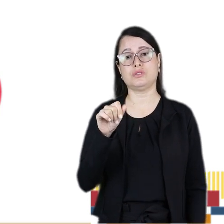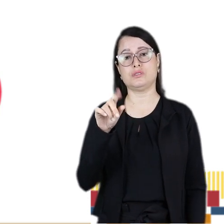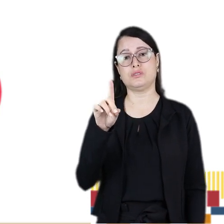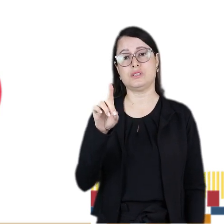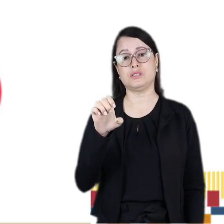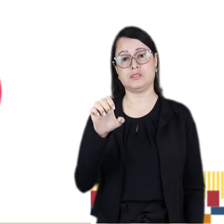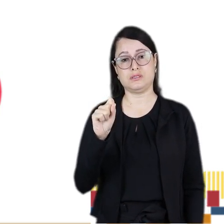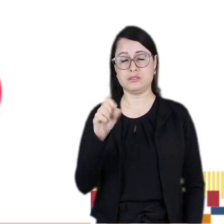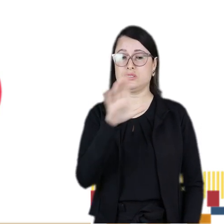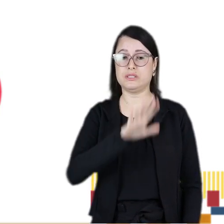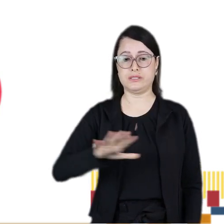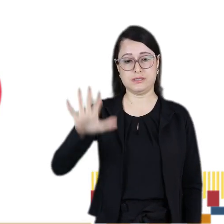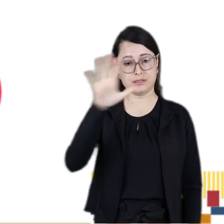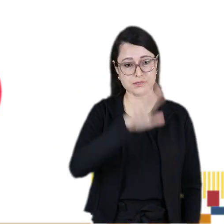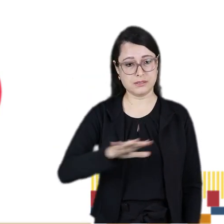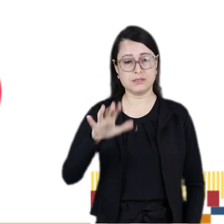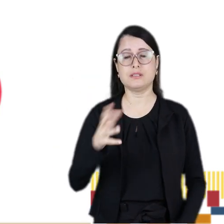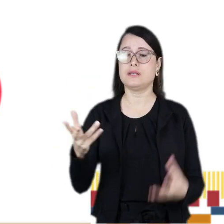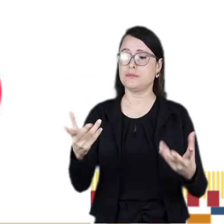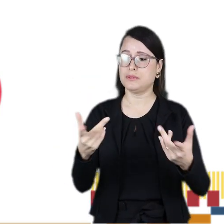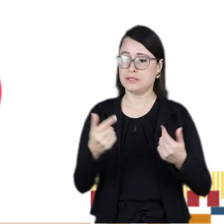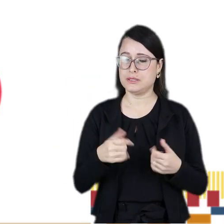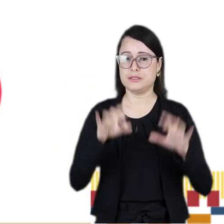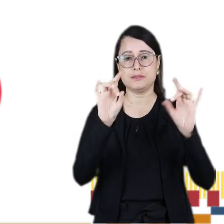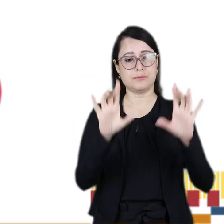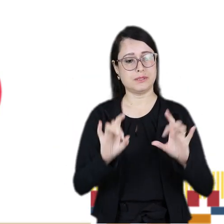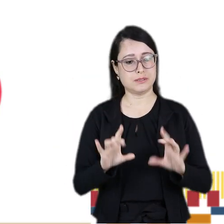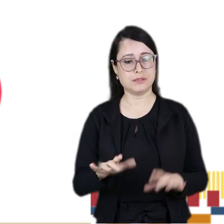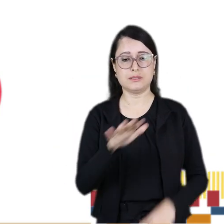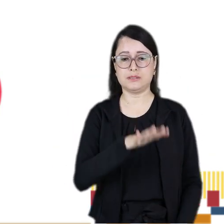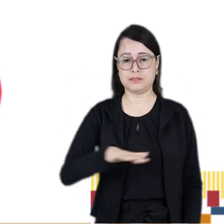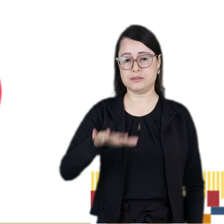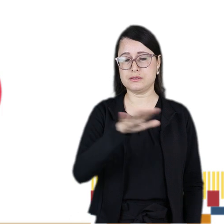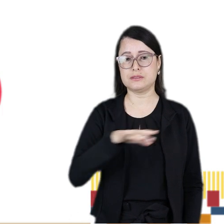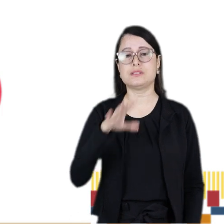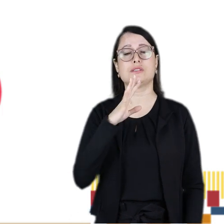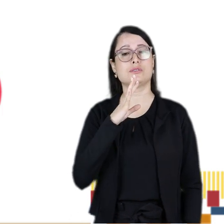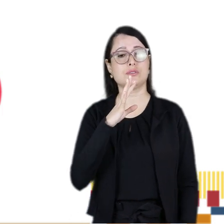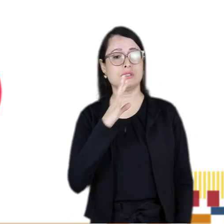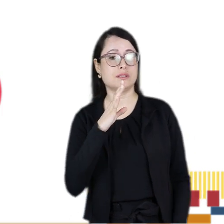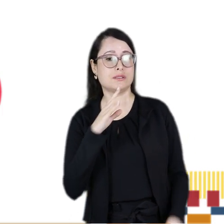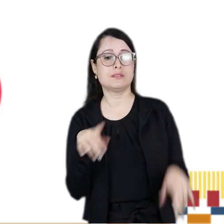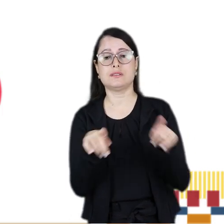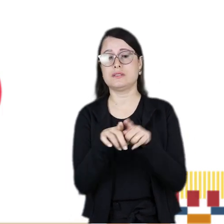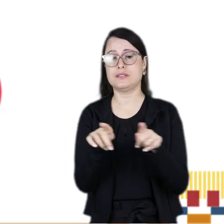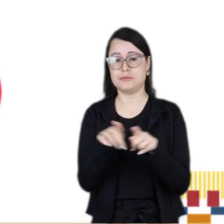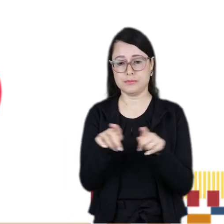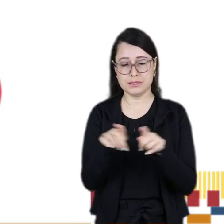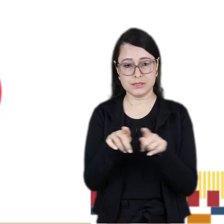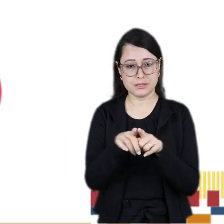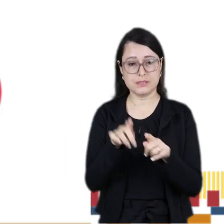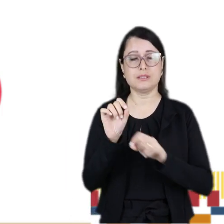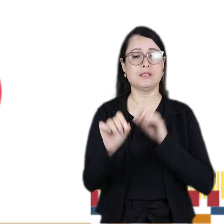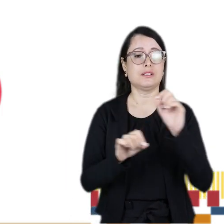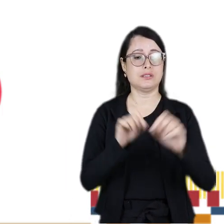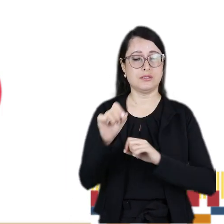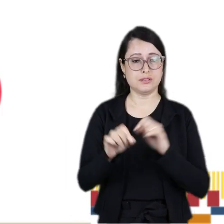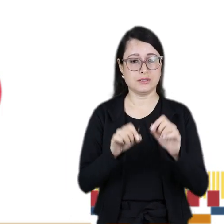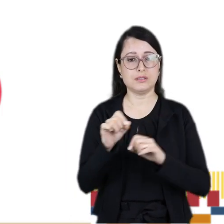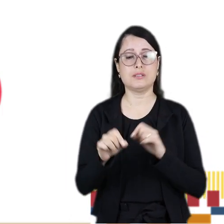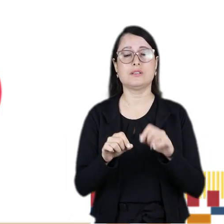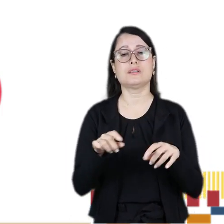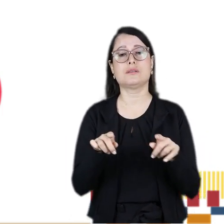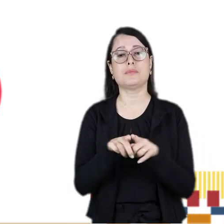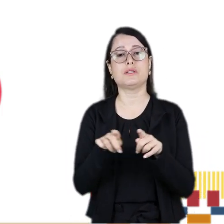Das habilidades específicas, das áreas do conhecimento, né? E também uma complementação a nível de formação técnica e profissional, se